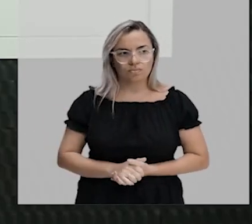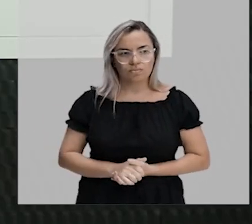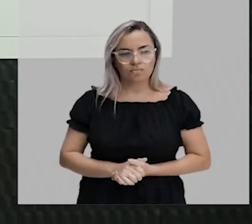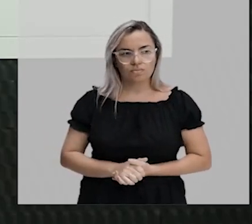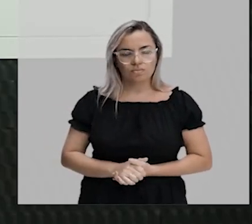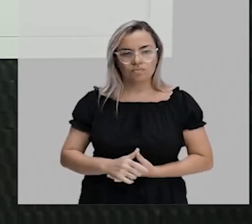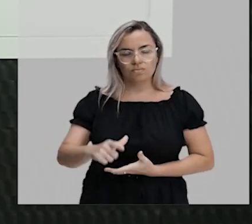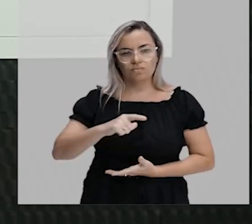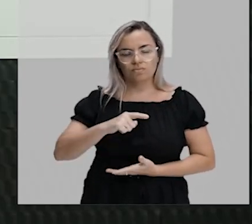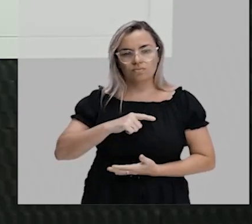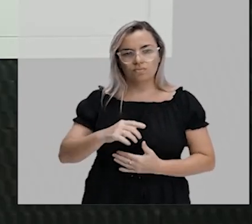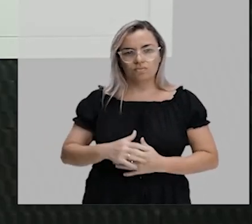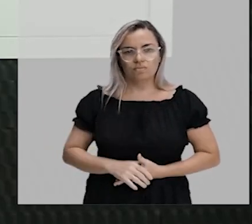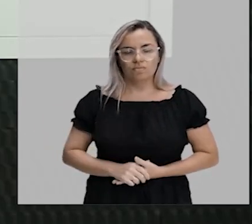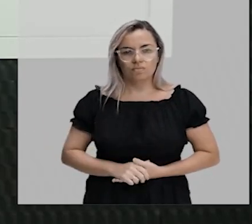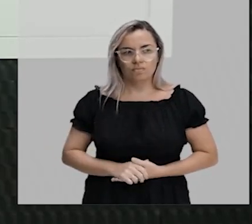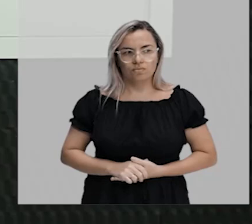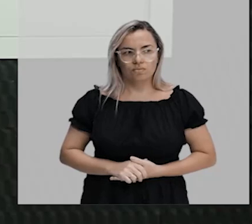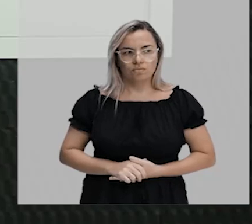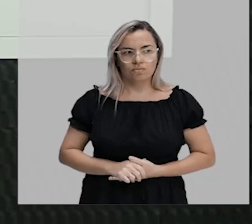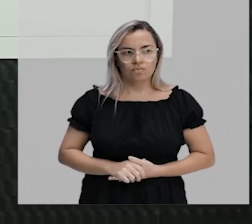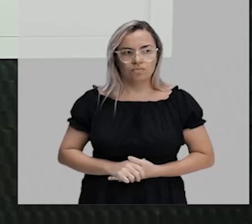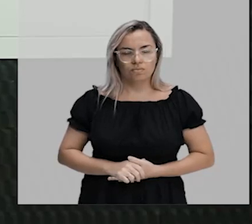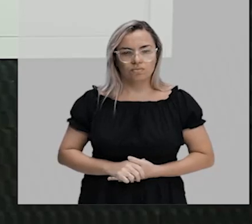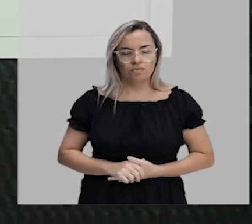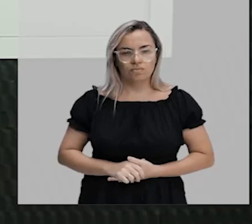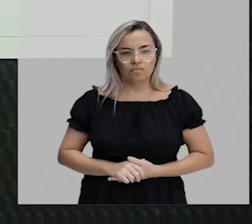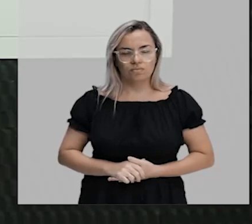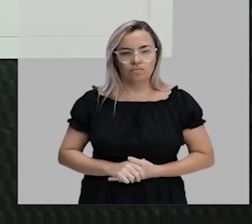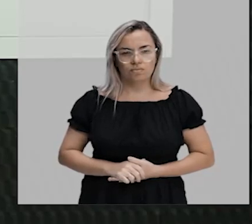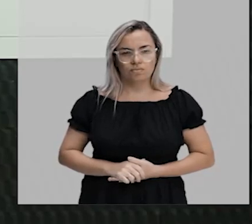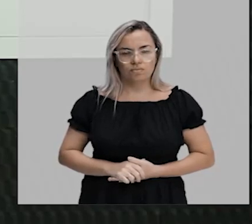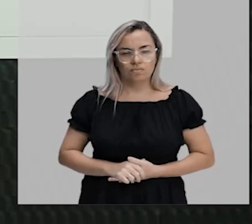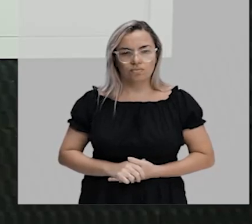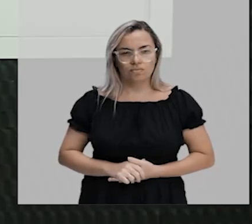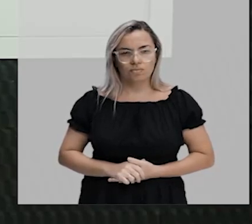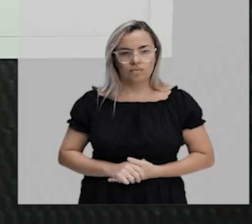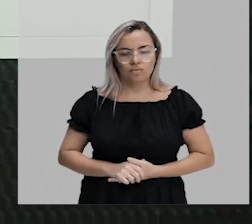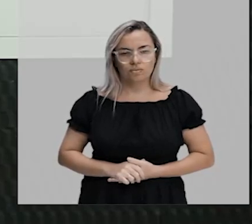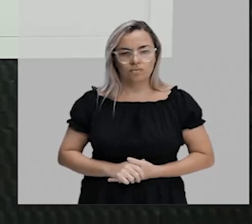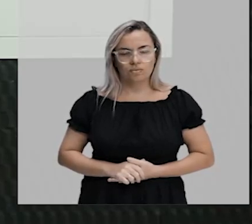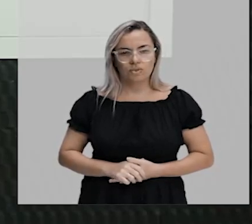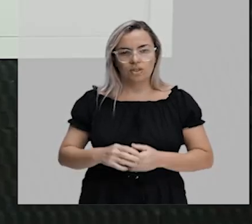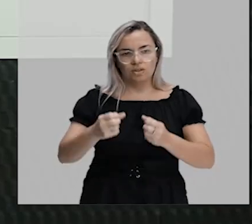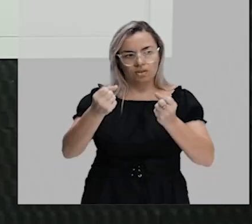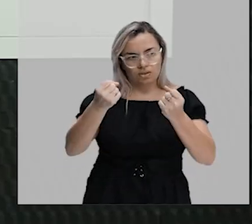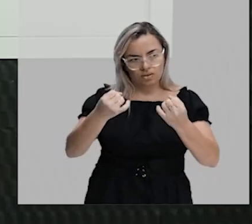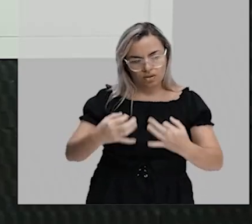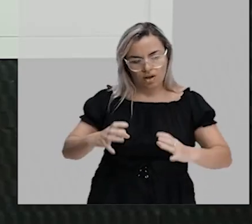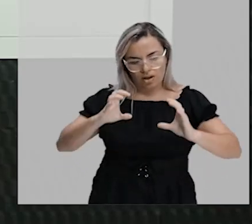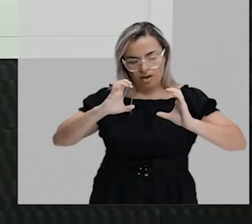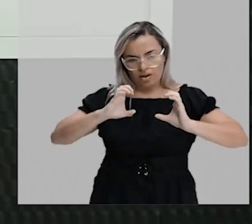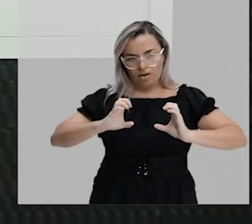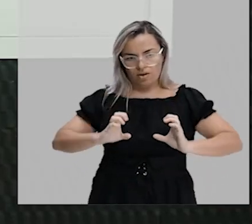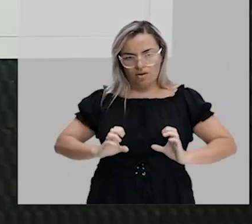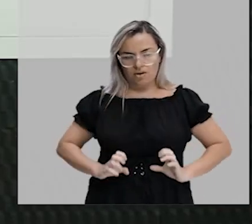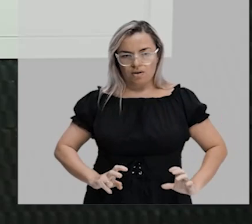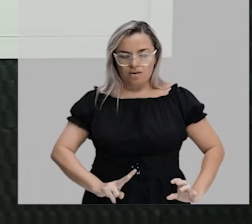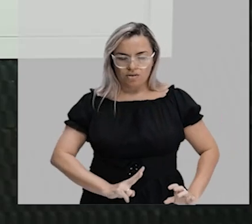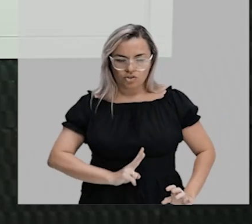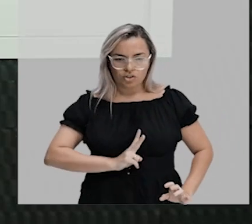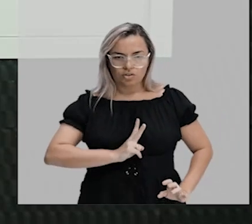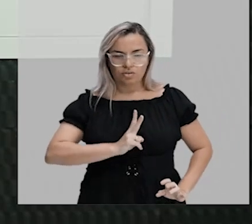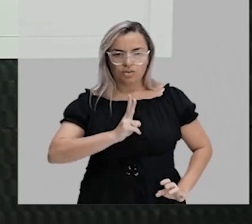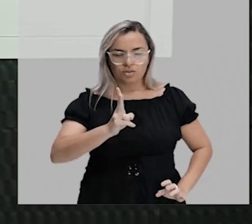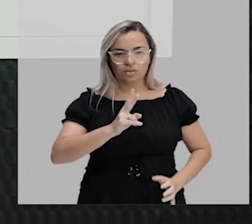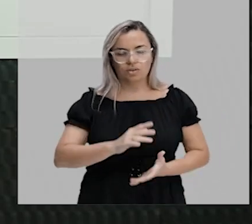ter a construção do que nós chamamos de Ética das Virtudes, que é uma das primeiras